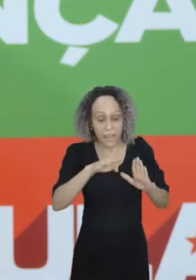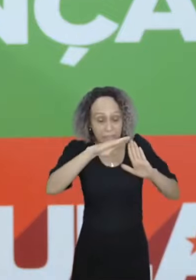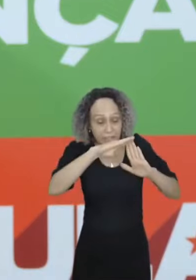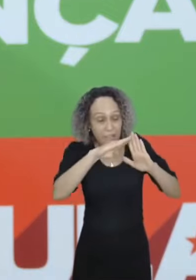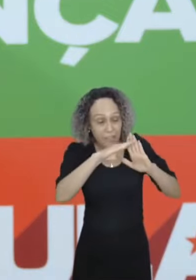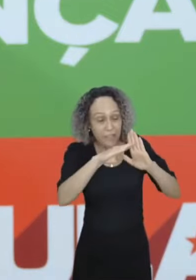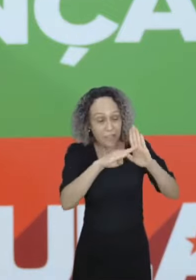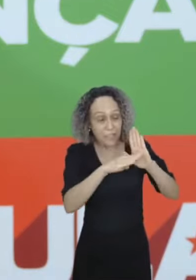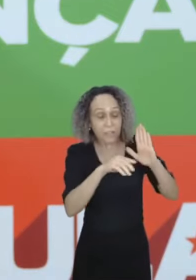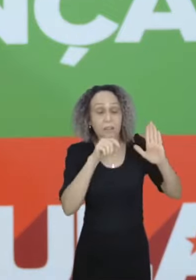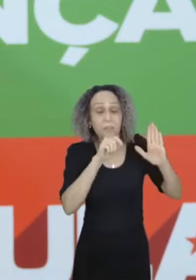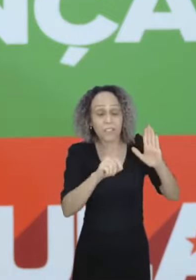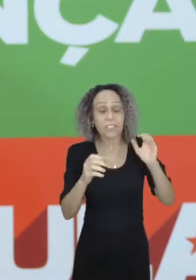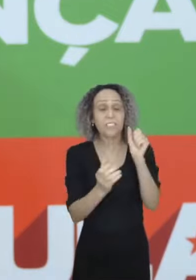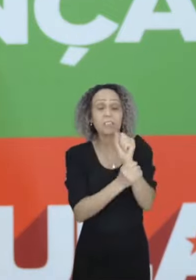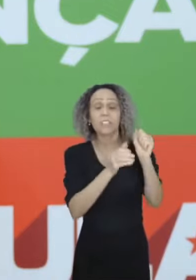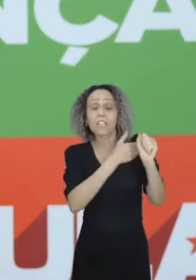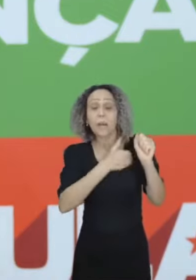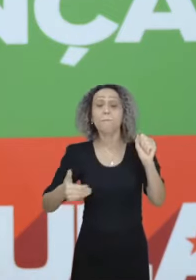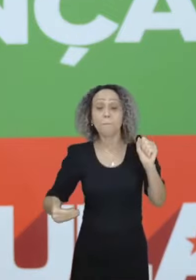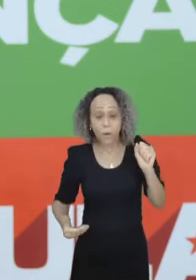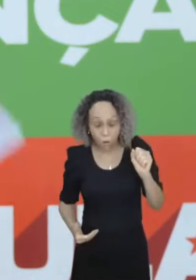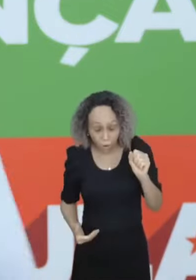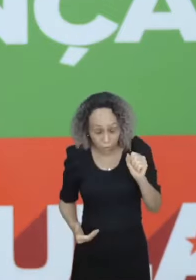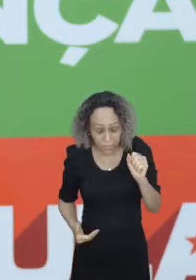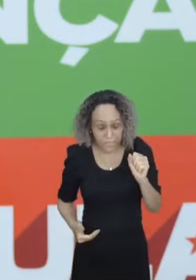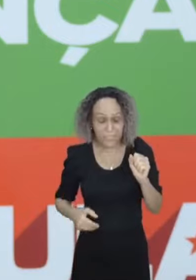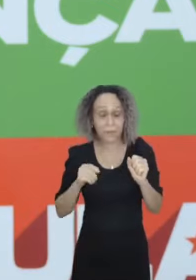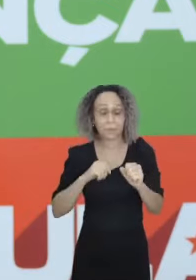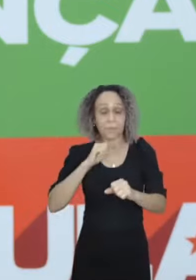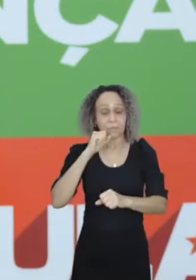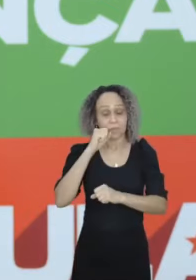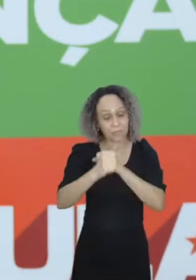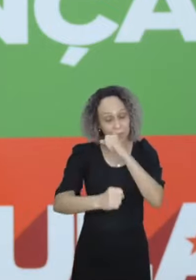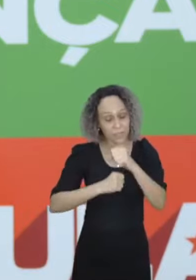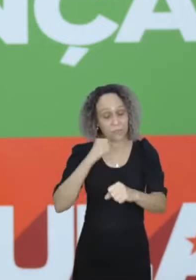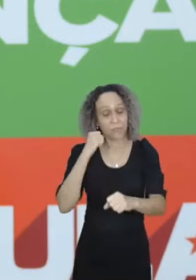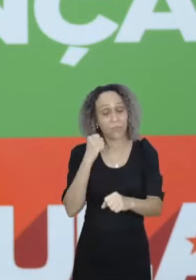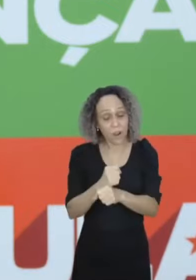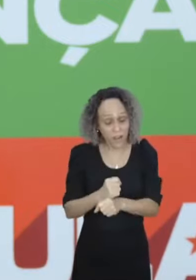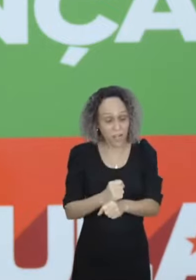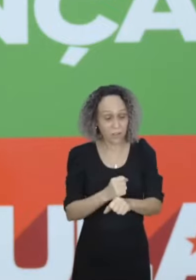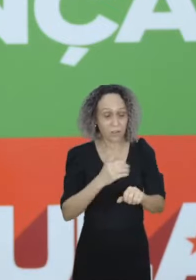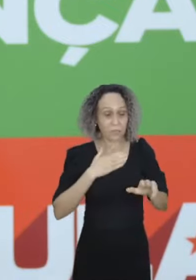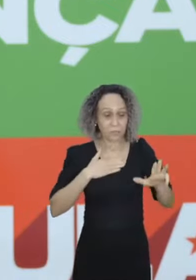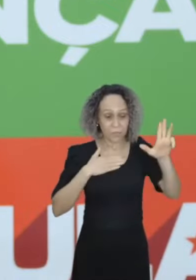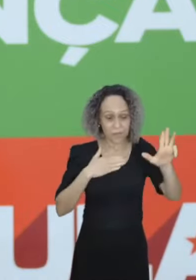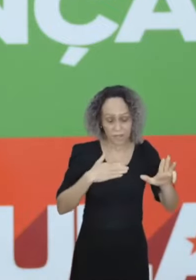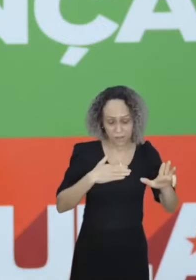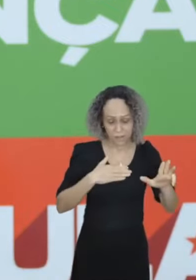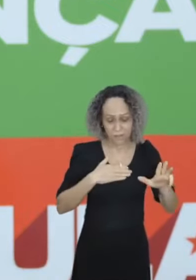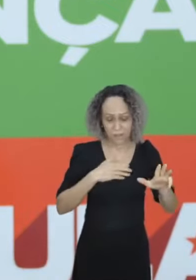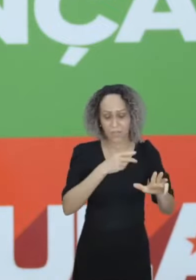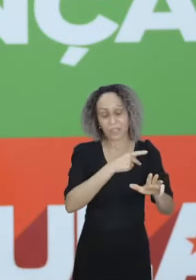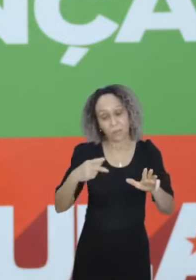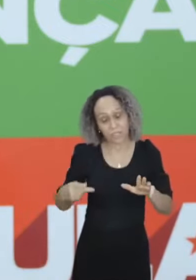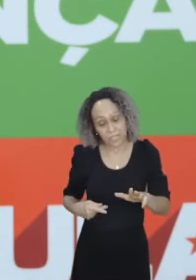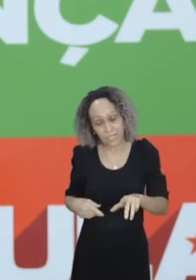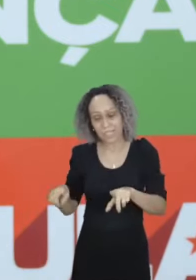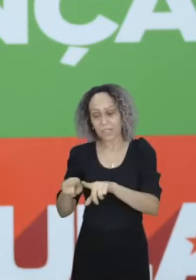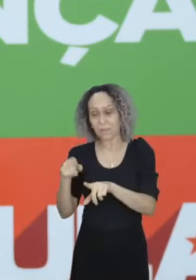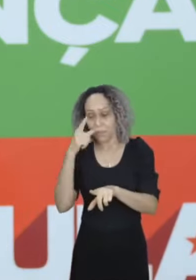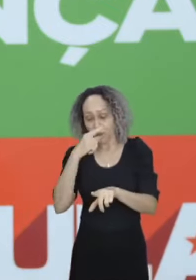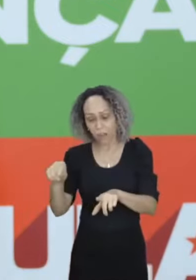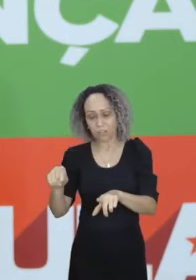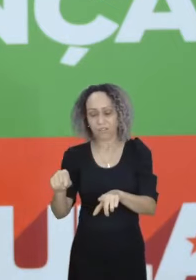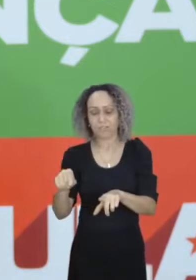que estejamos garantido pelo povo brasileiro. No mais, eu quero agradecer a vocês a